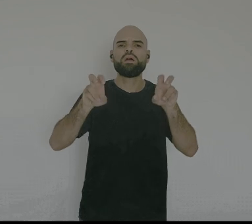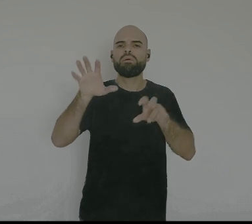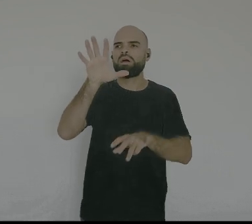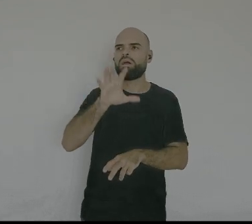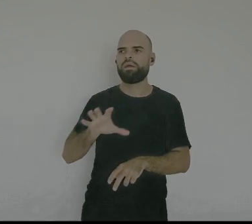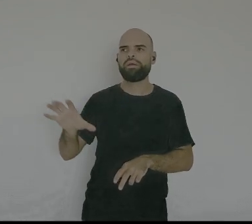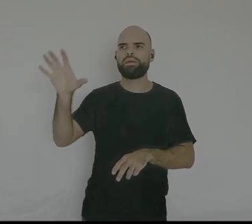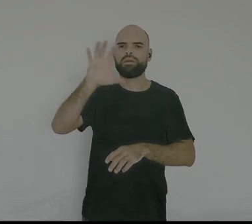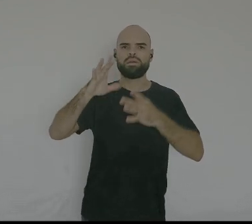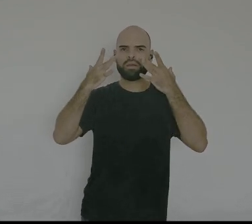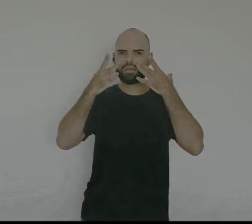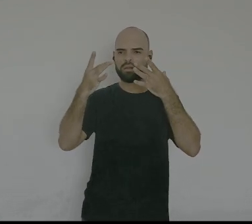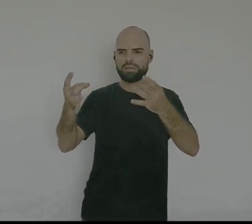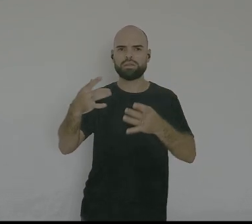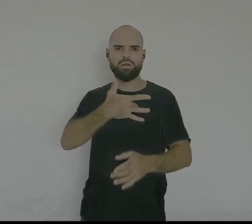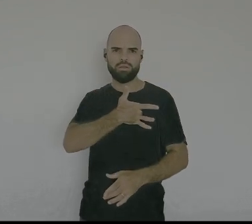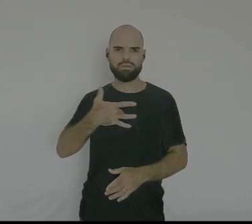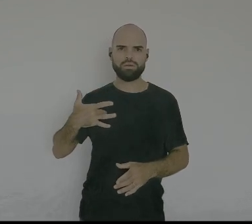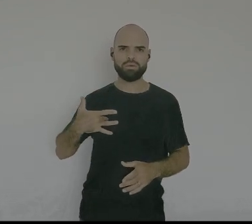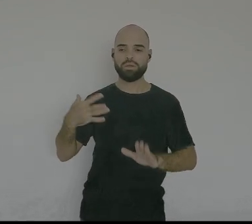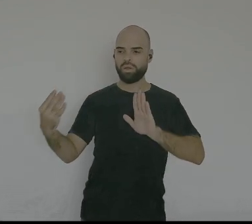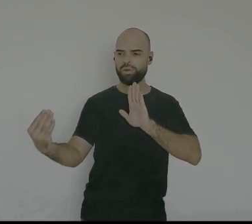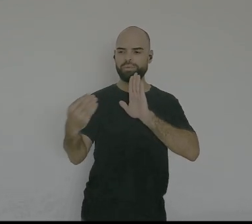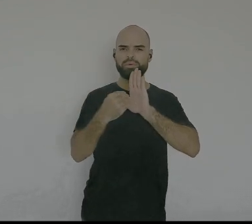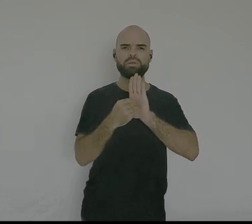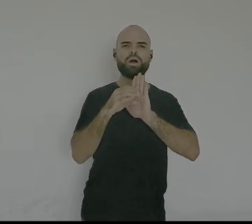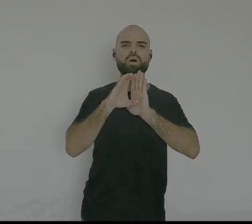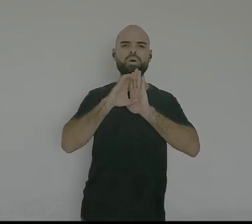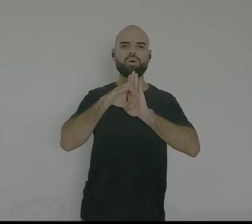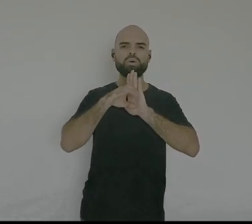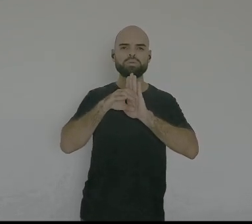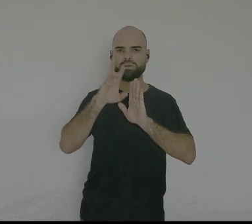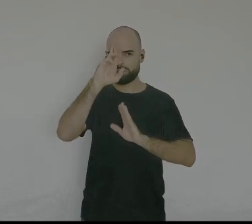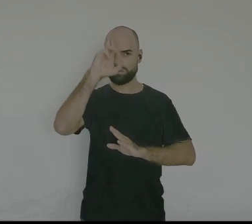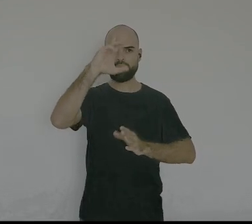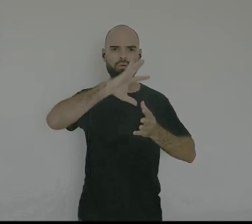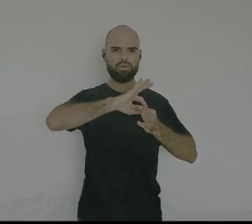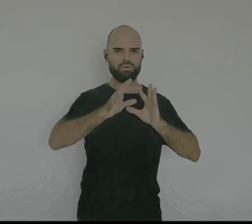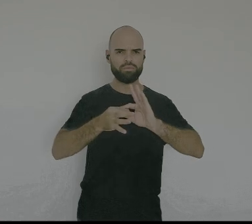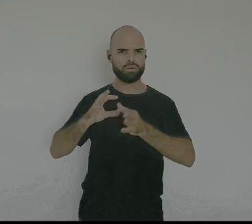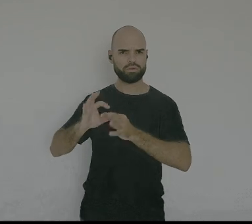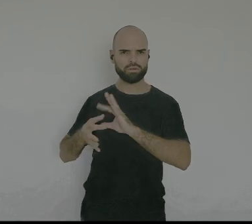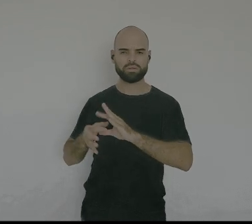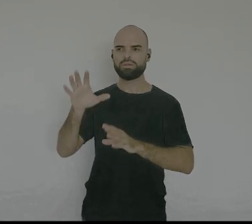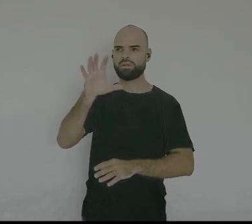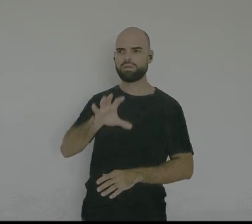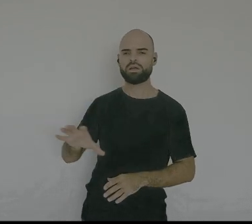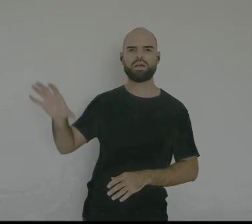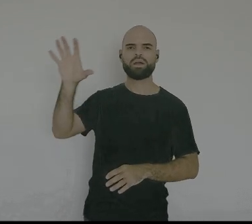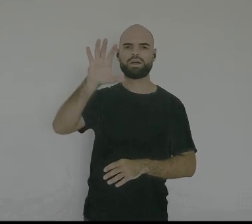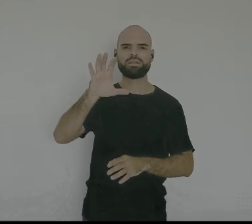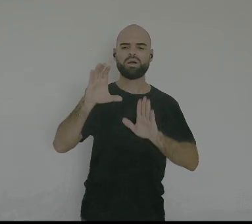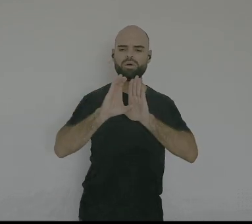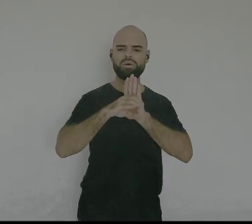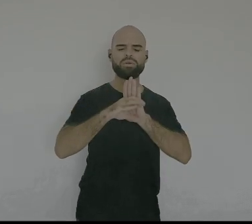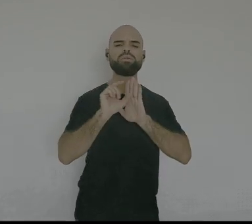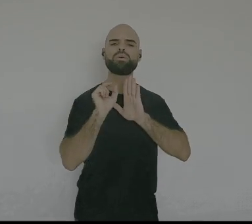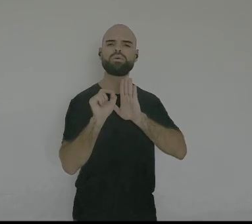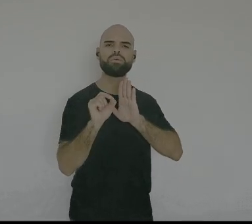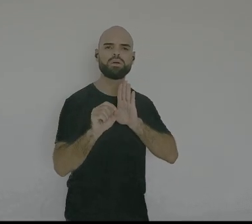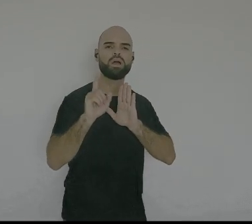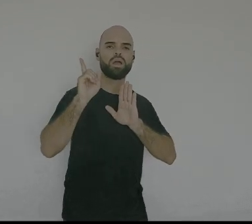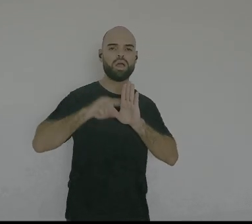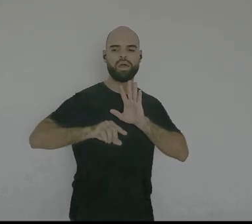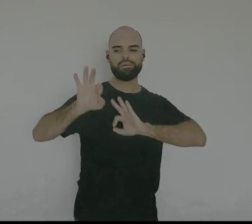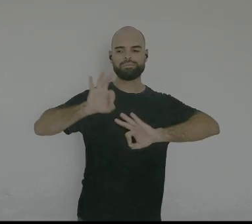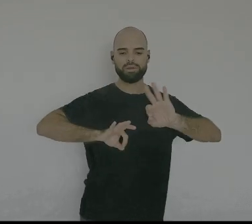Eu tenho um livro sobre redes de atenção à saúde e nele eu coloco esse conceito de governança de redes. É o